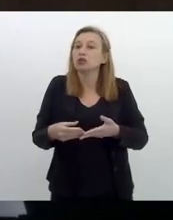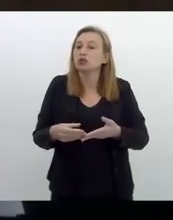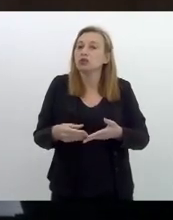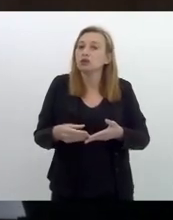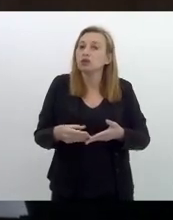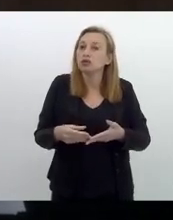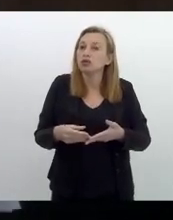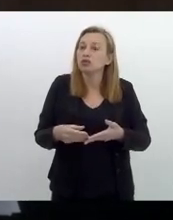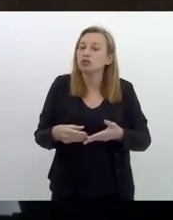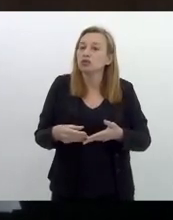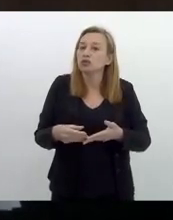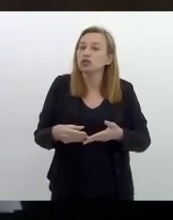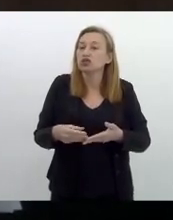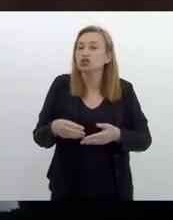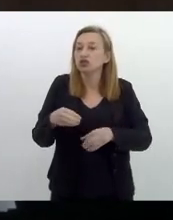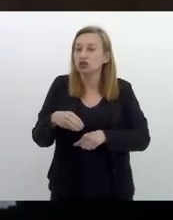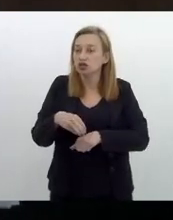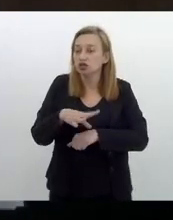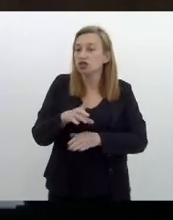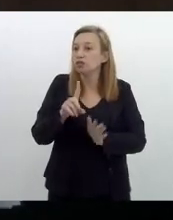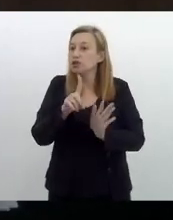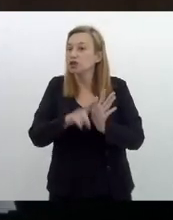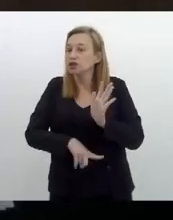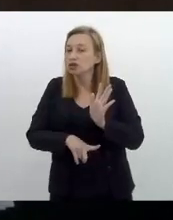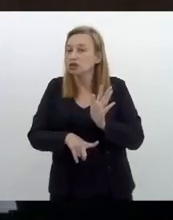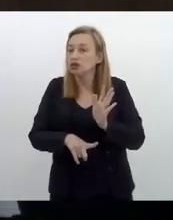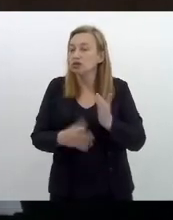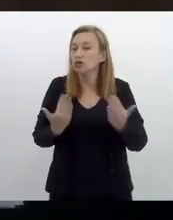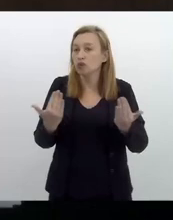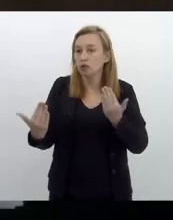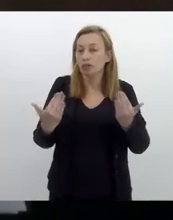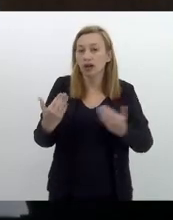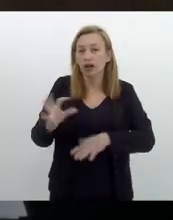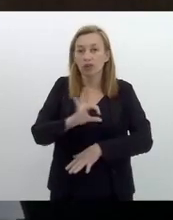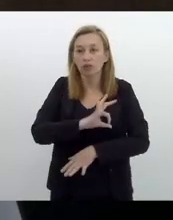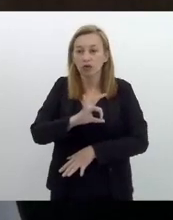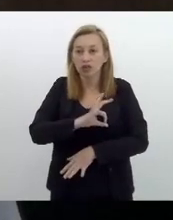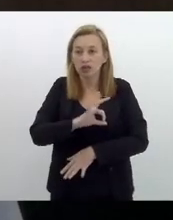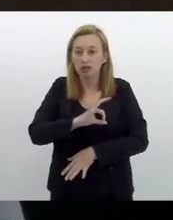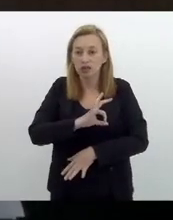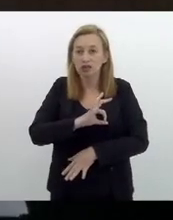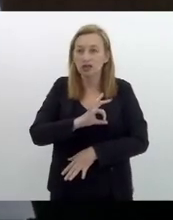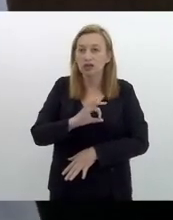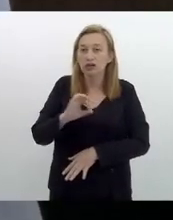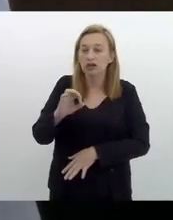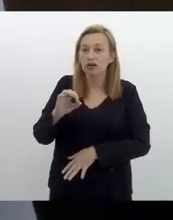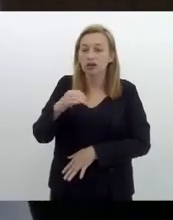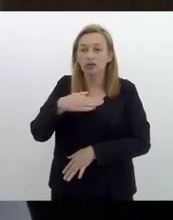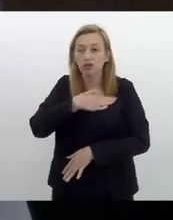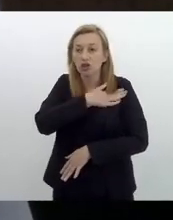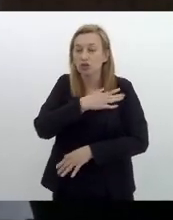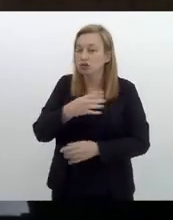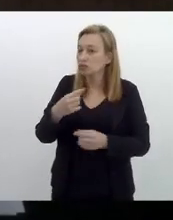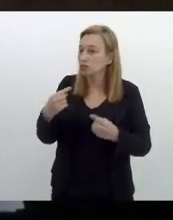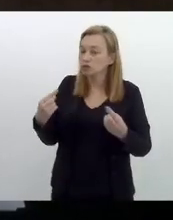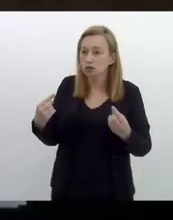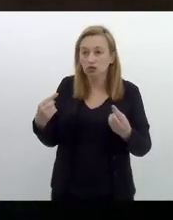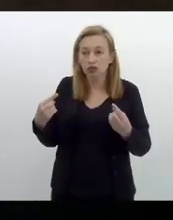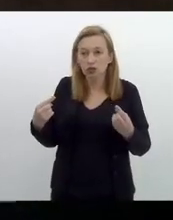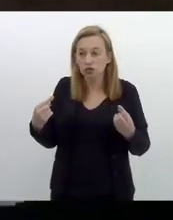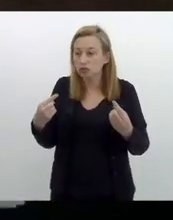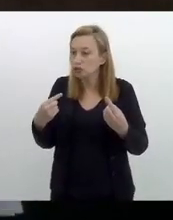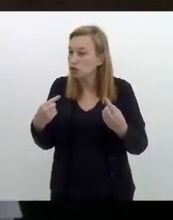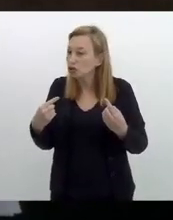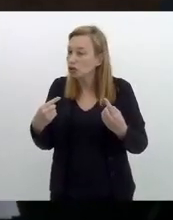uma questão de equidade que se compare à polícia militar eu discordo do entendimento do doutor Sérgio eu não